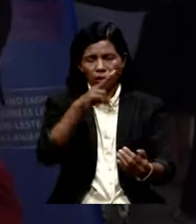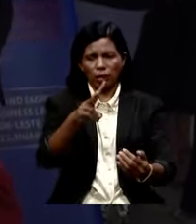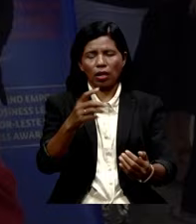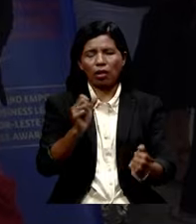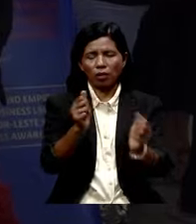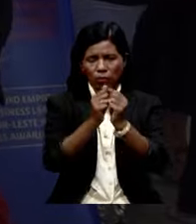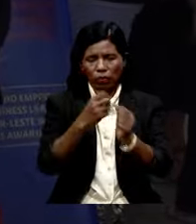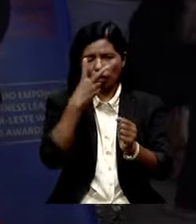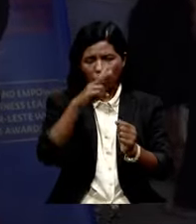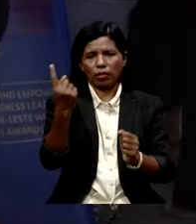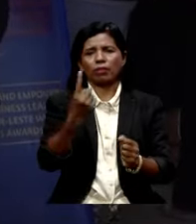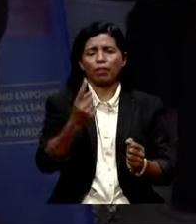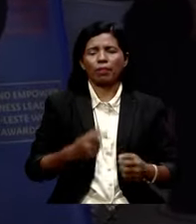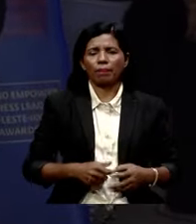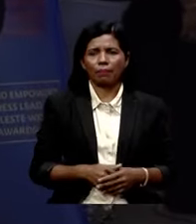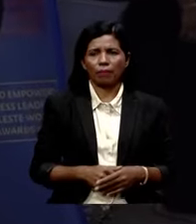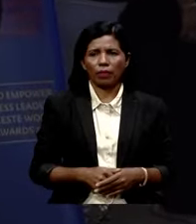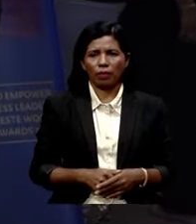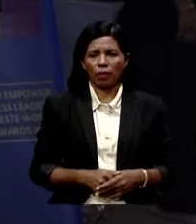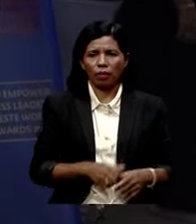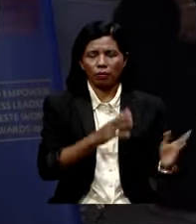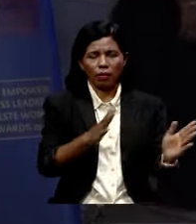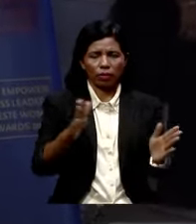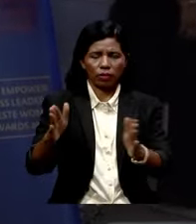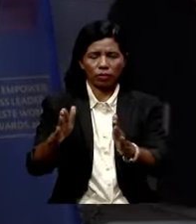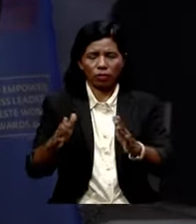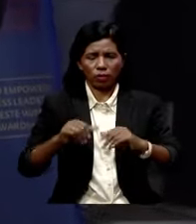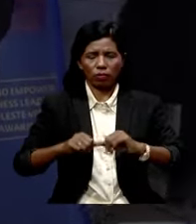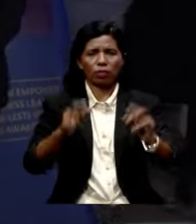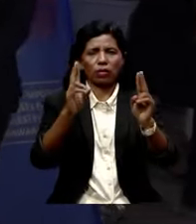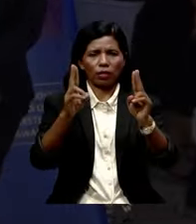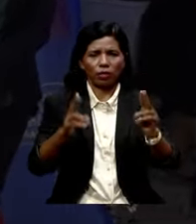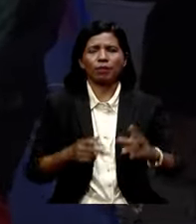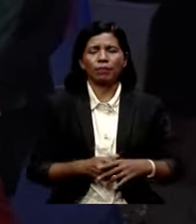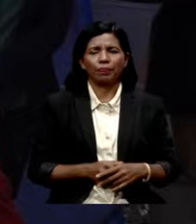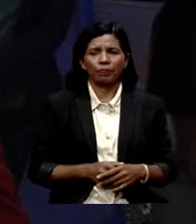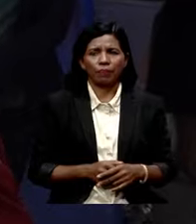Eu acompanho. Para o processo, né, a aula lá, eles aceleram.